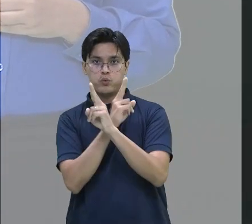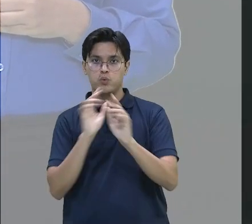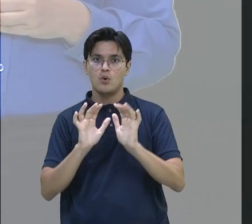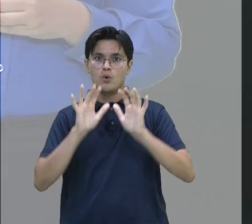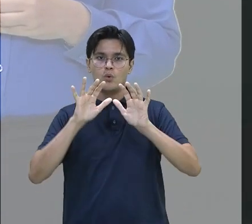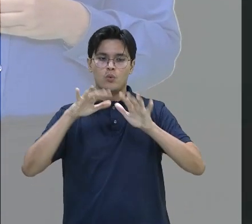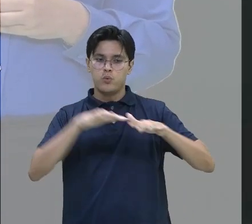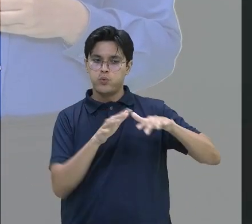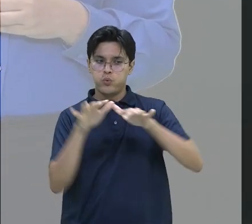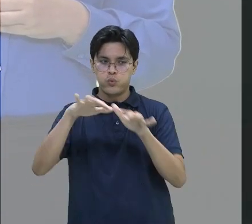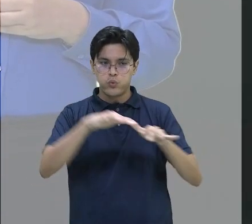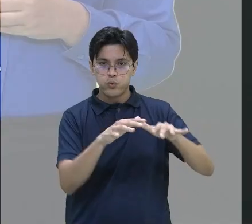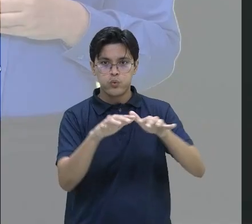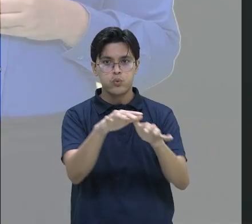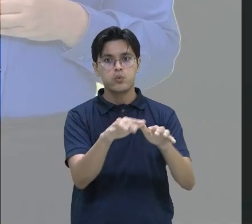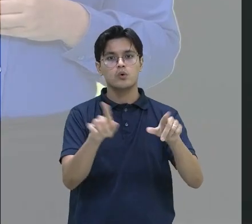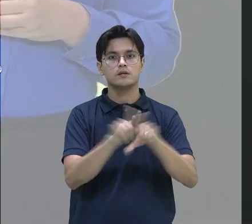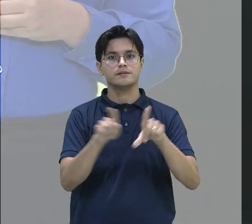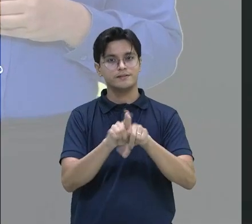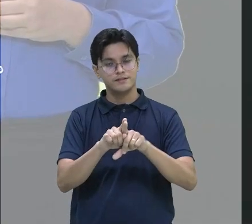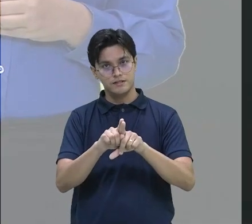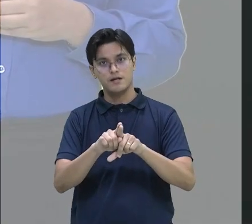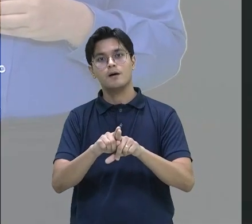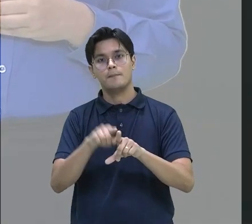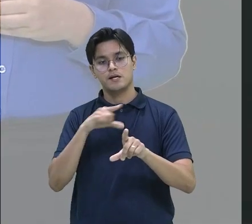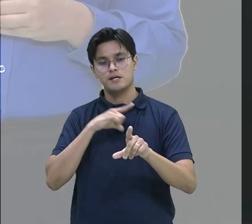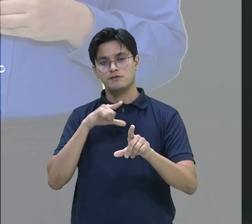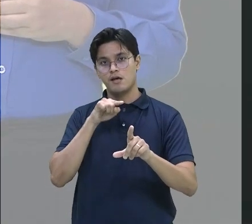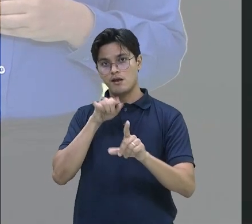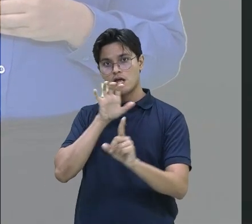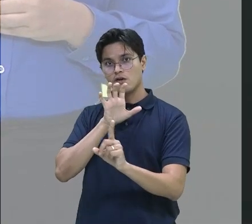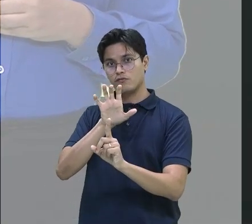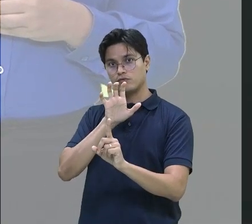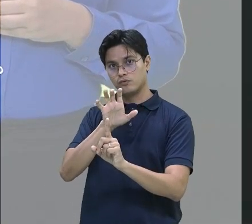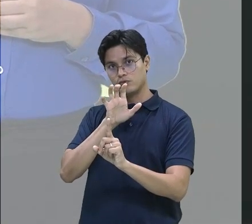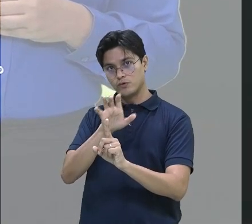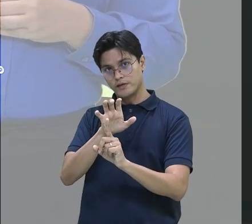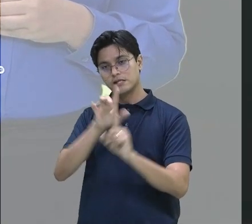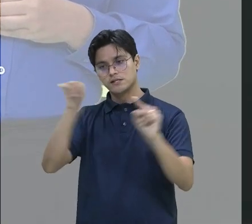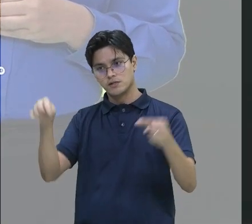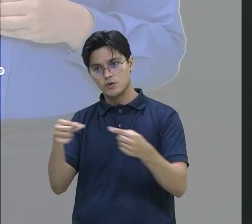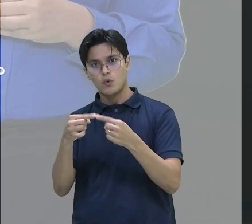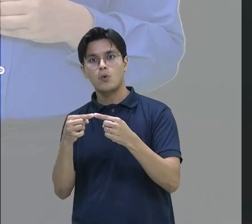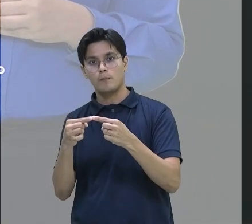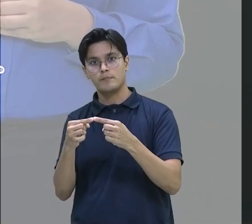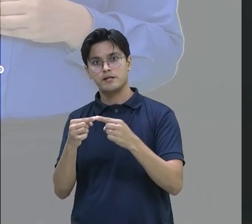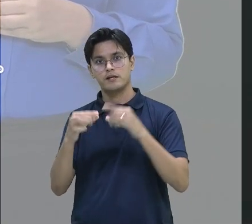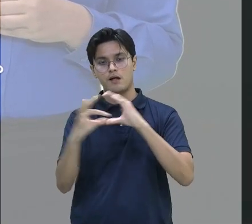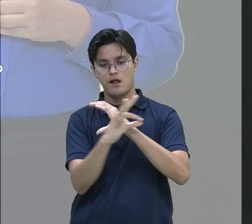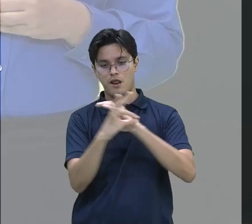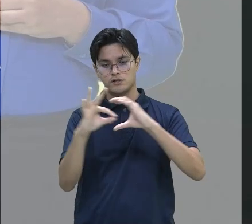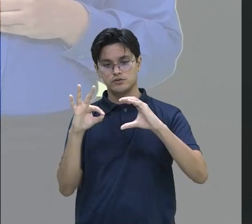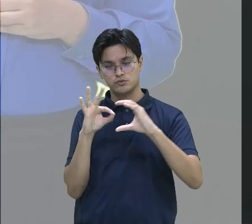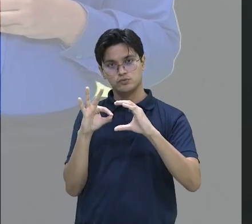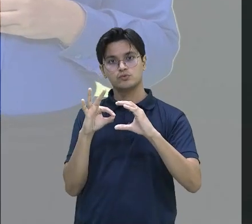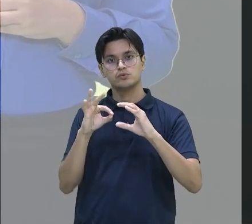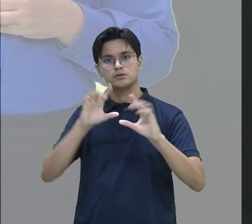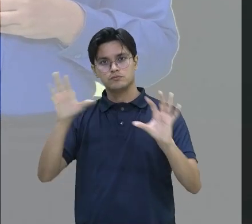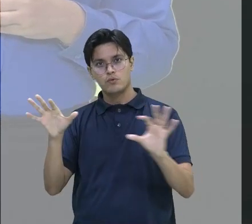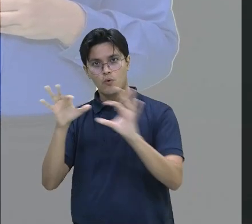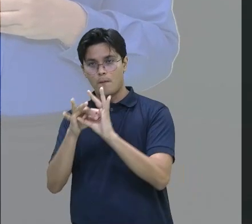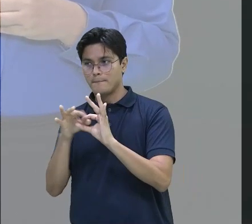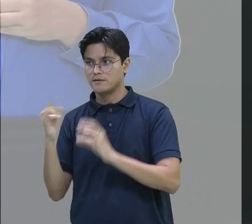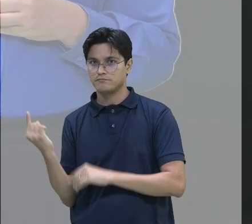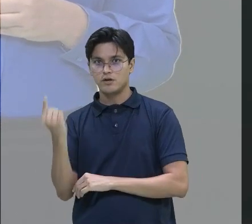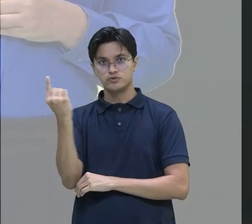a influência conforme a latitude da posição no globo, da faixa que vai encontrar, né? Se está